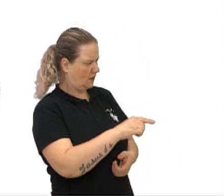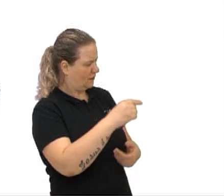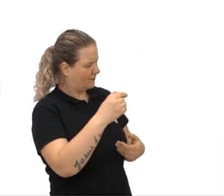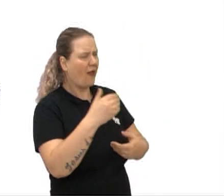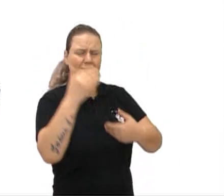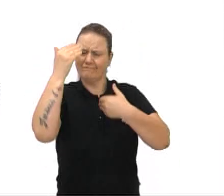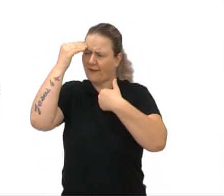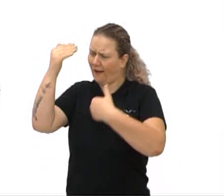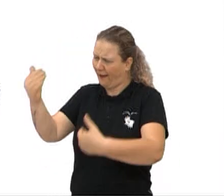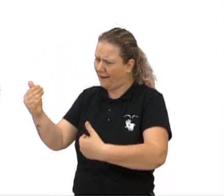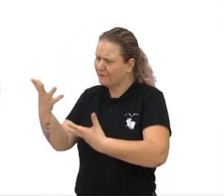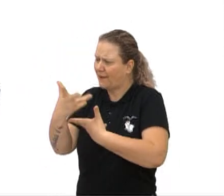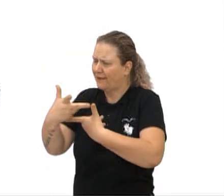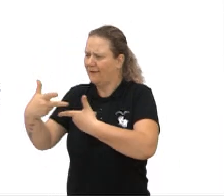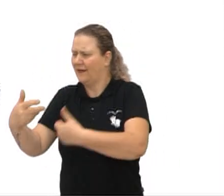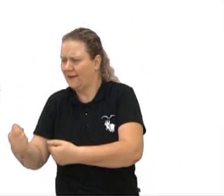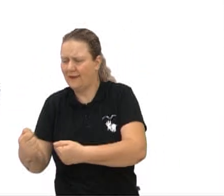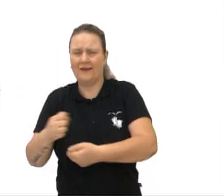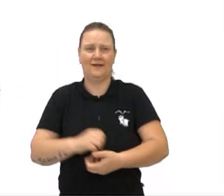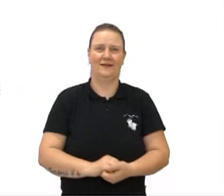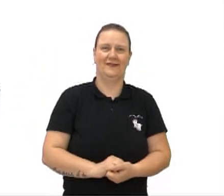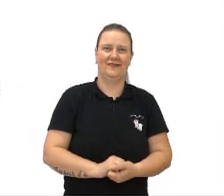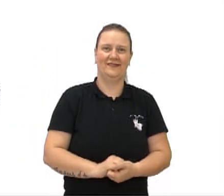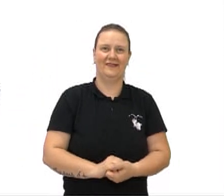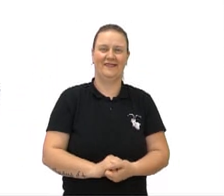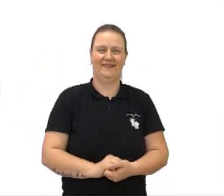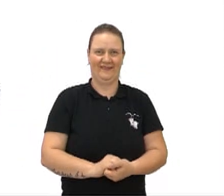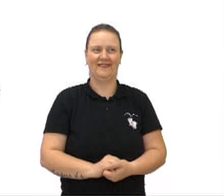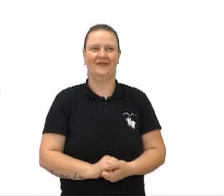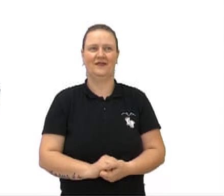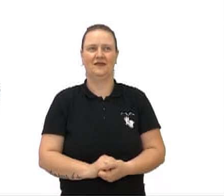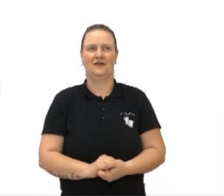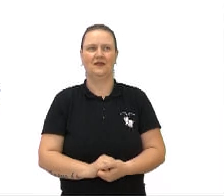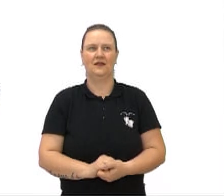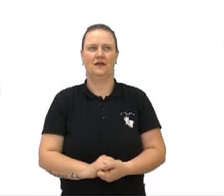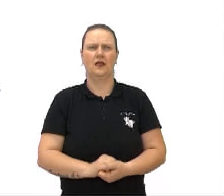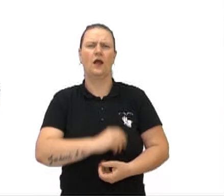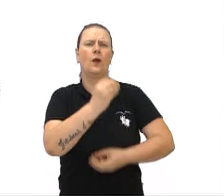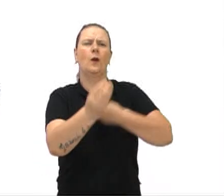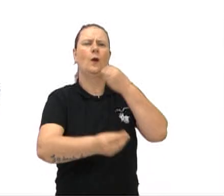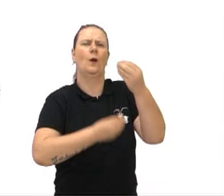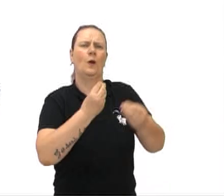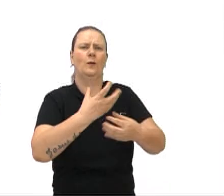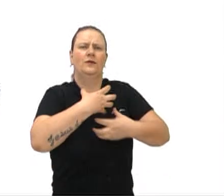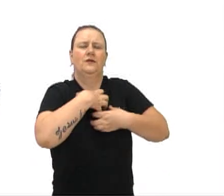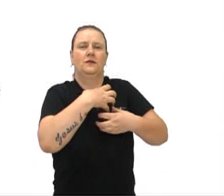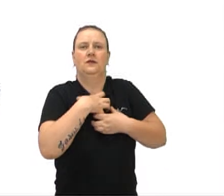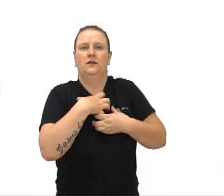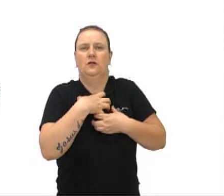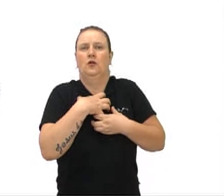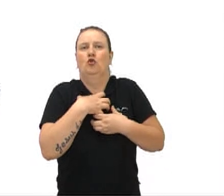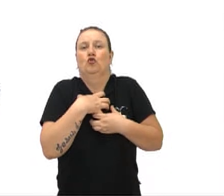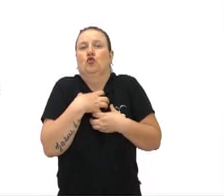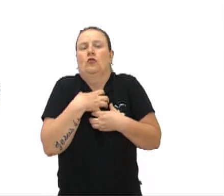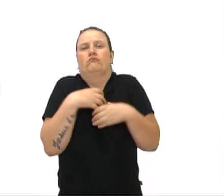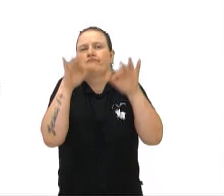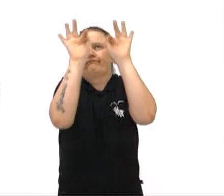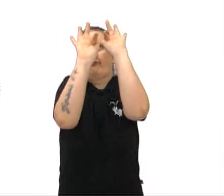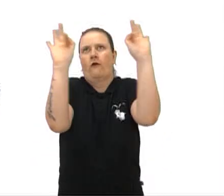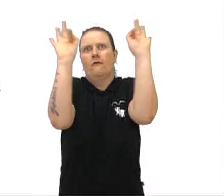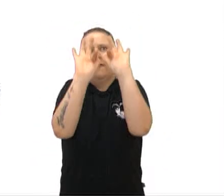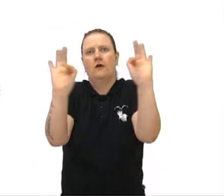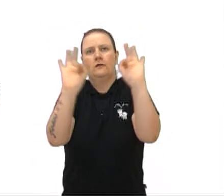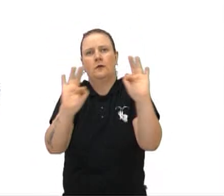obrigada. Genial, muito obrigada. E como estás? São formas, então, que a gente pode utilizar